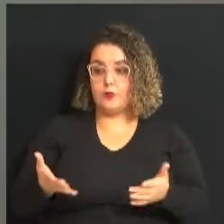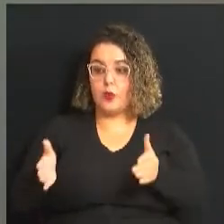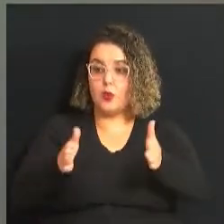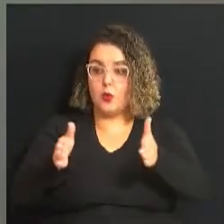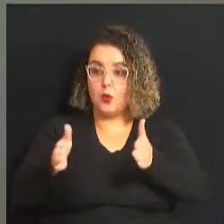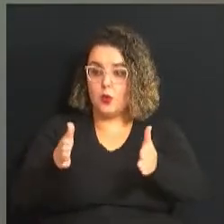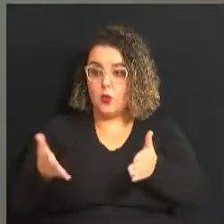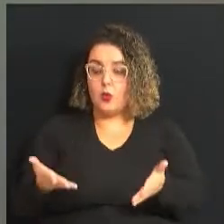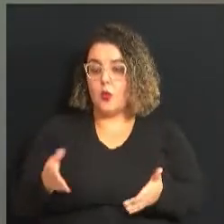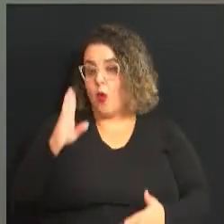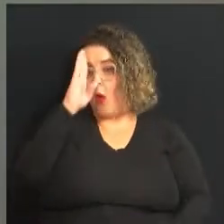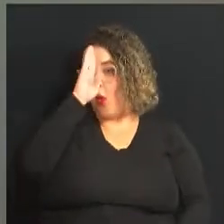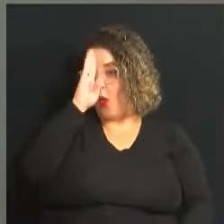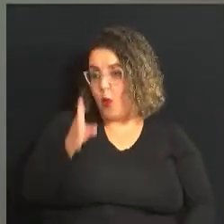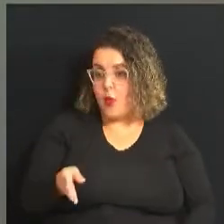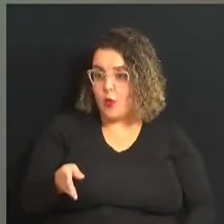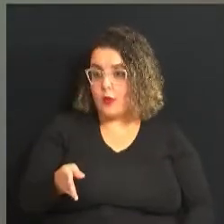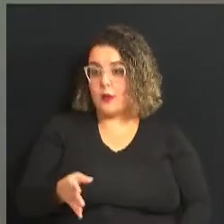Assim,